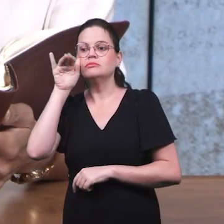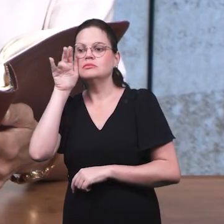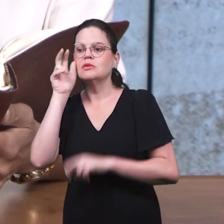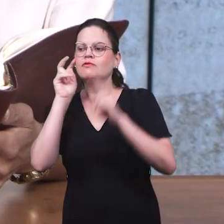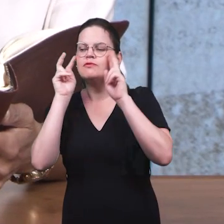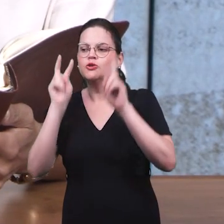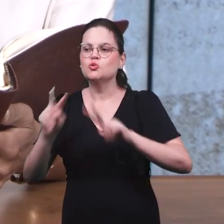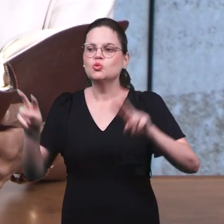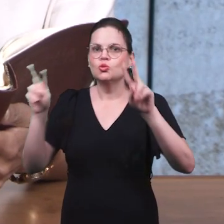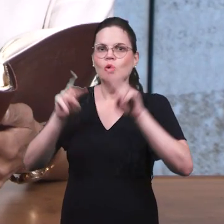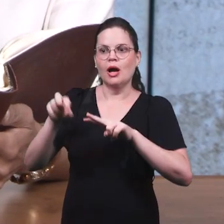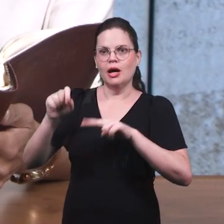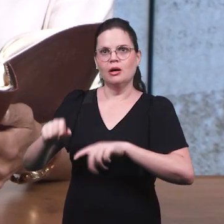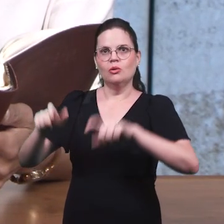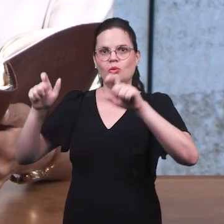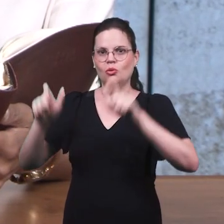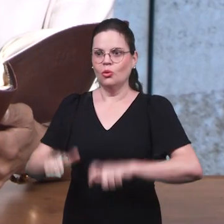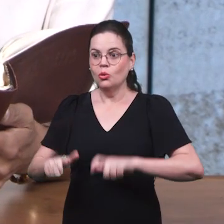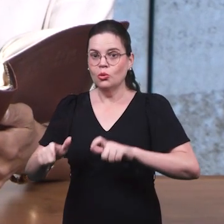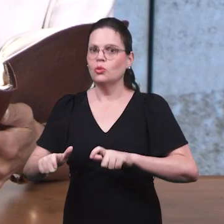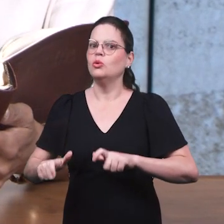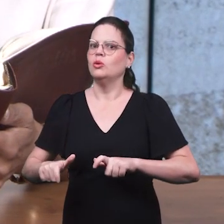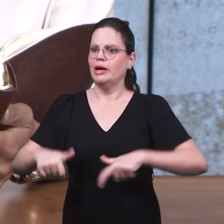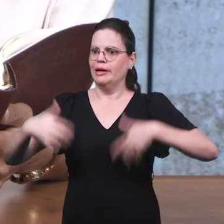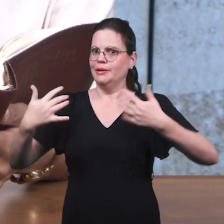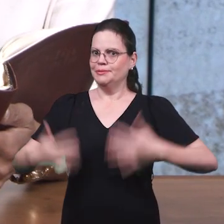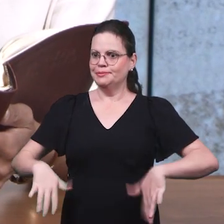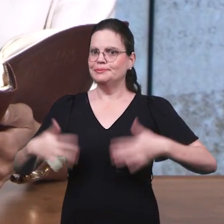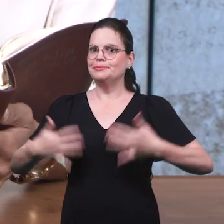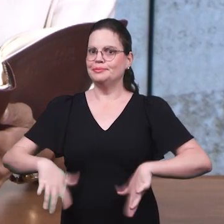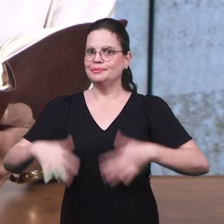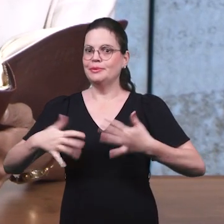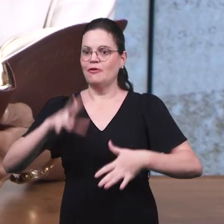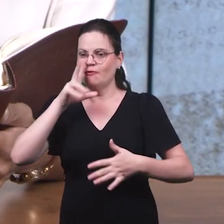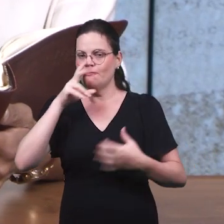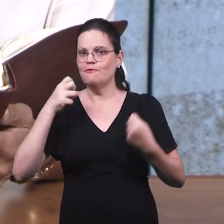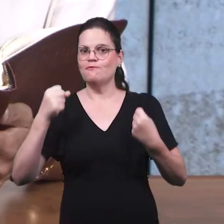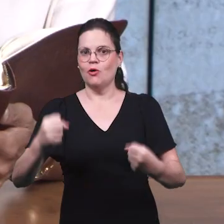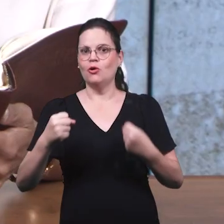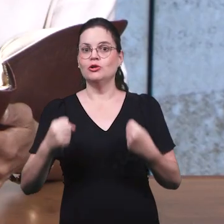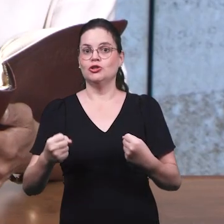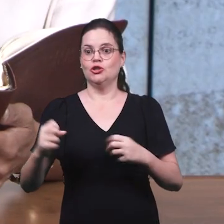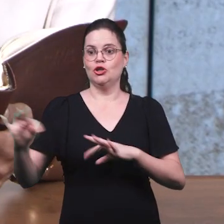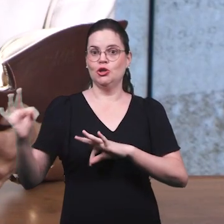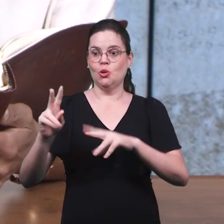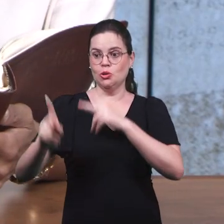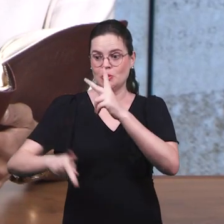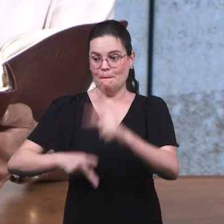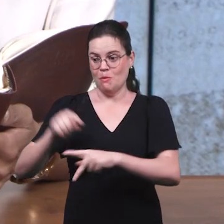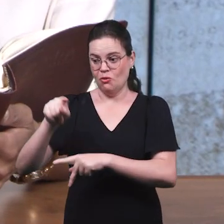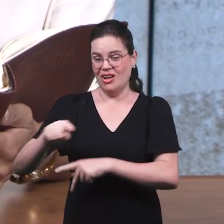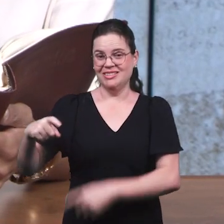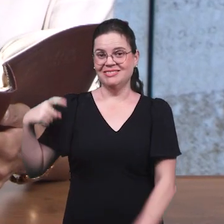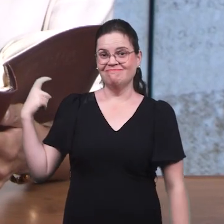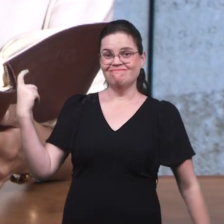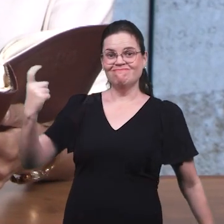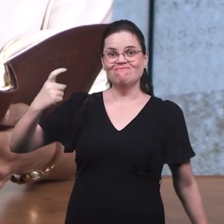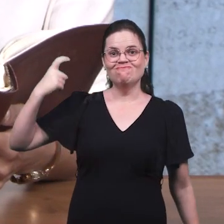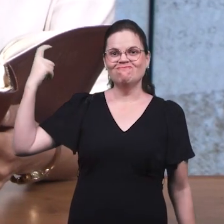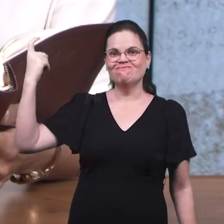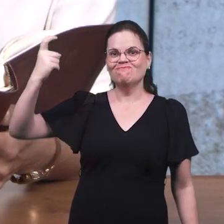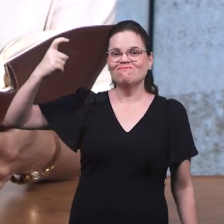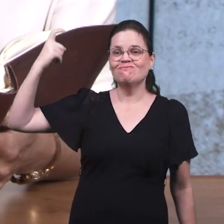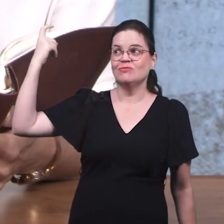é terra que consome os seus moradores, e todo o povo que vimos no meio dela são homens